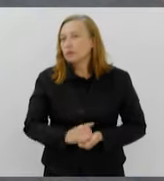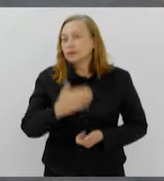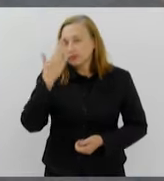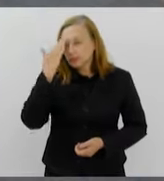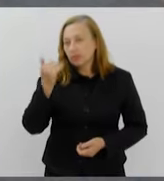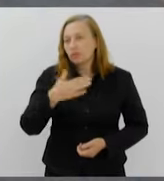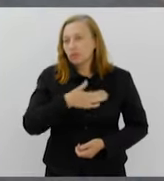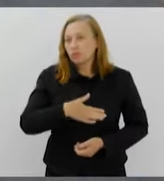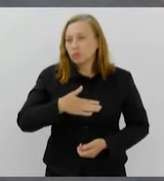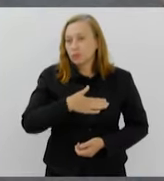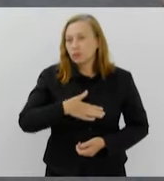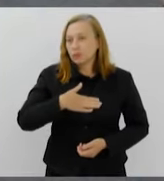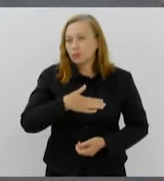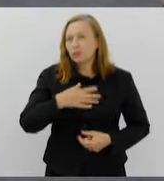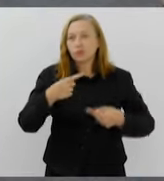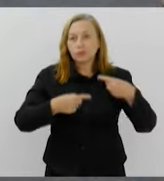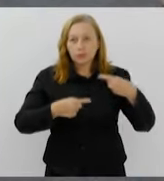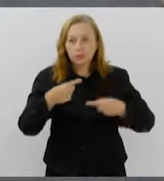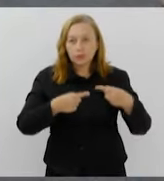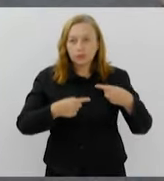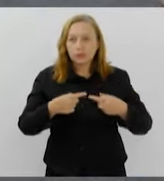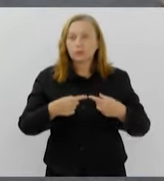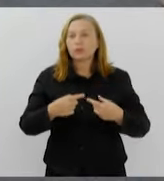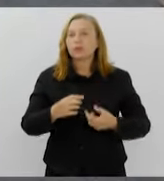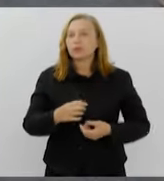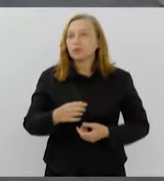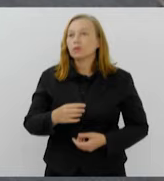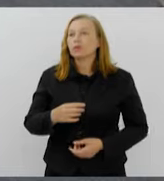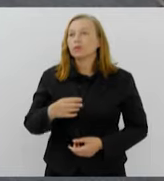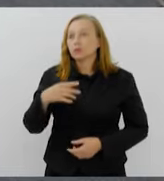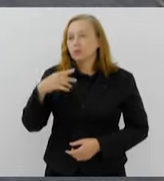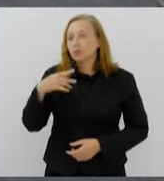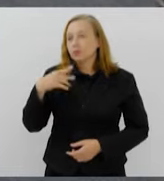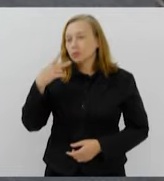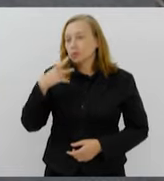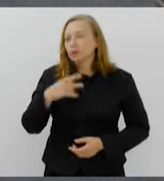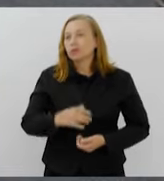gente gosta do debate político privilegia o debate